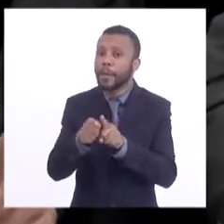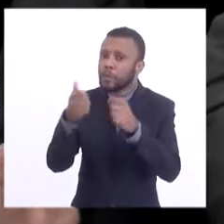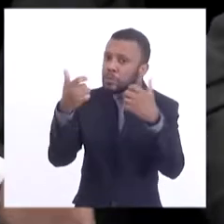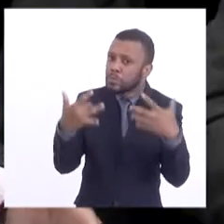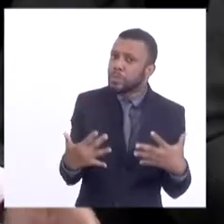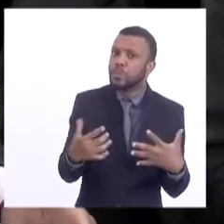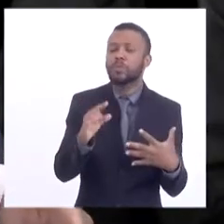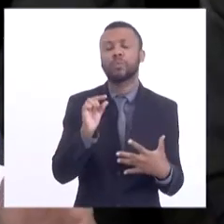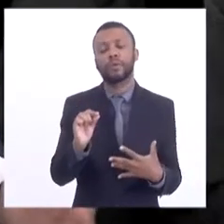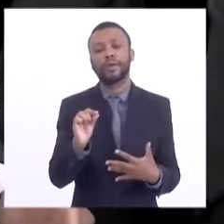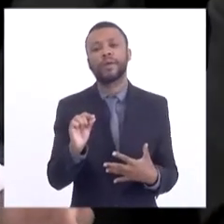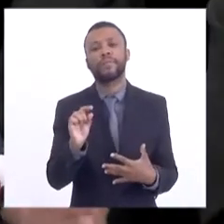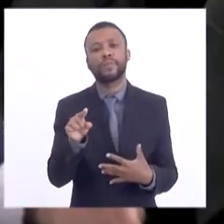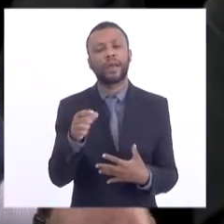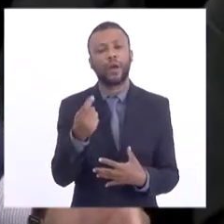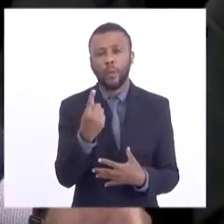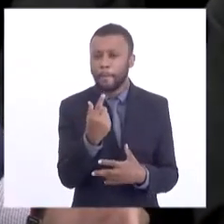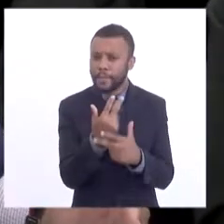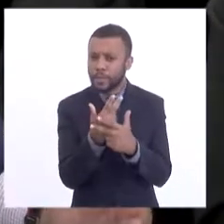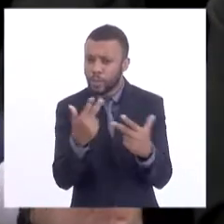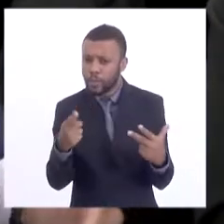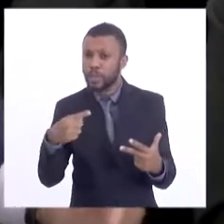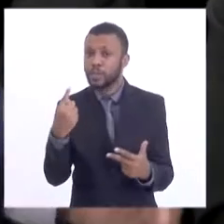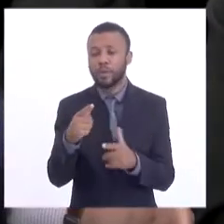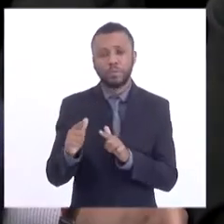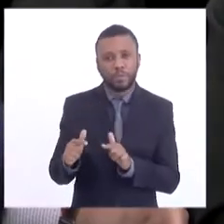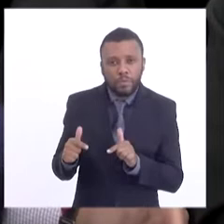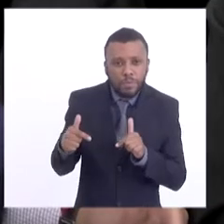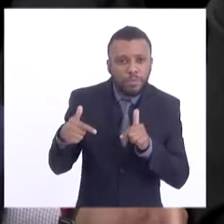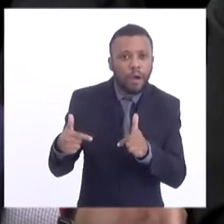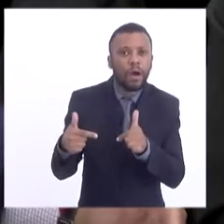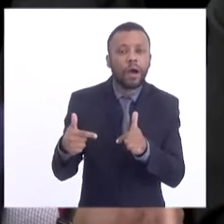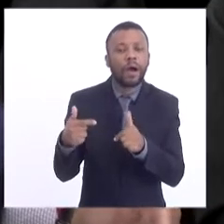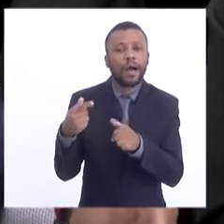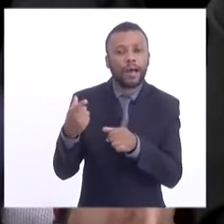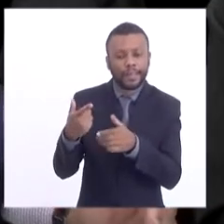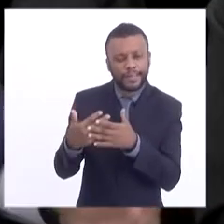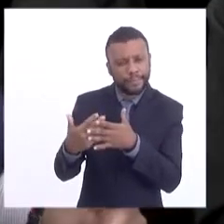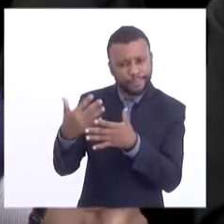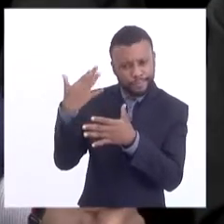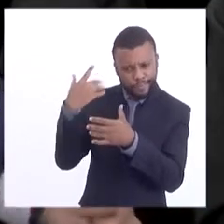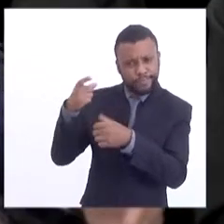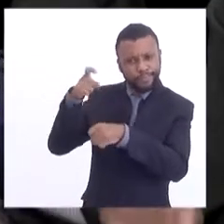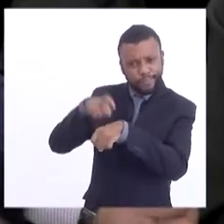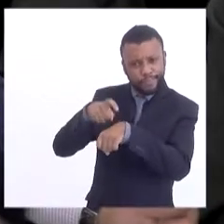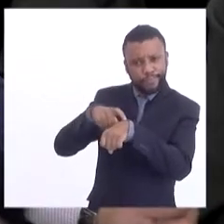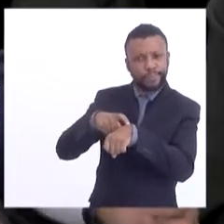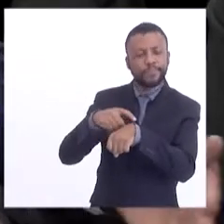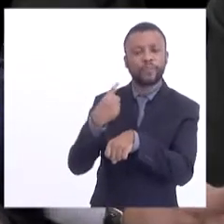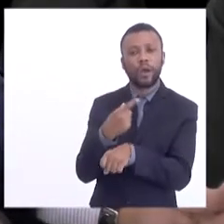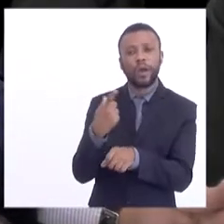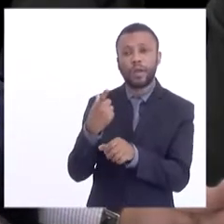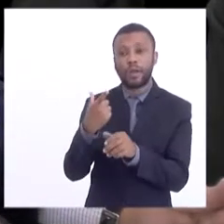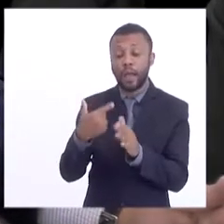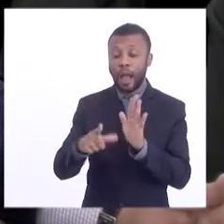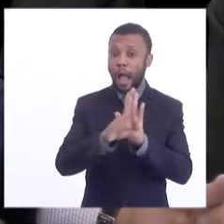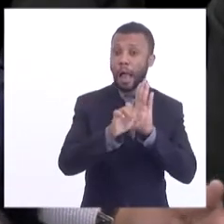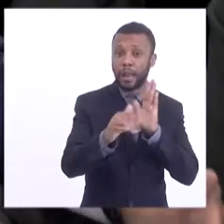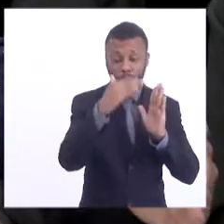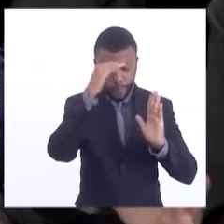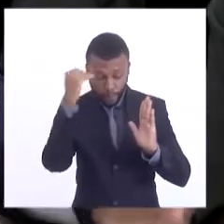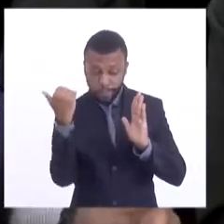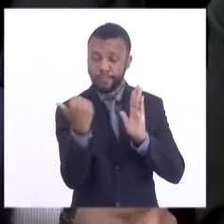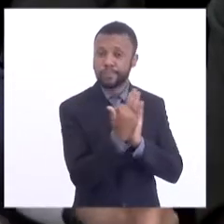Deputado que uma das coisas que nós fizemos ao longo desses últimos tempos foi cumprir a lei